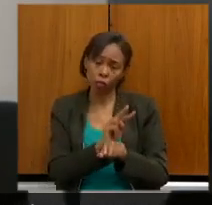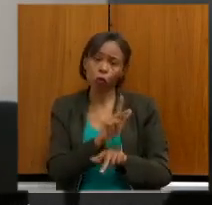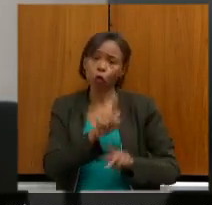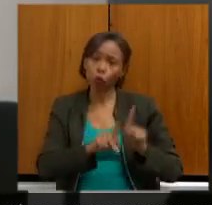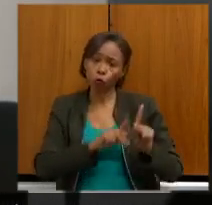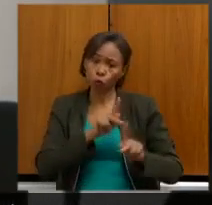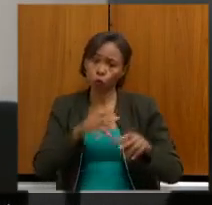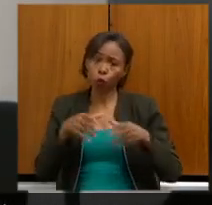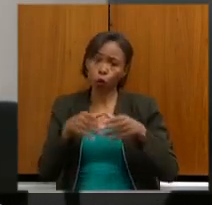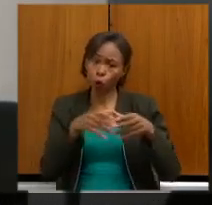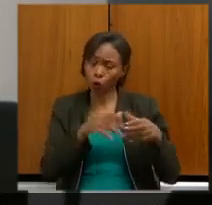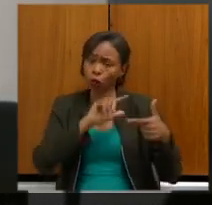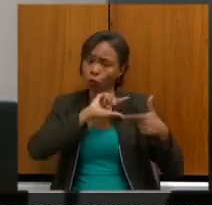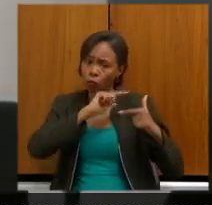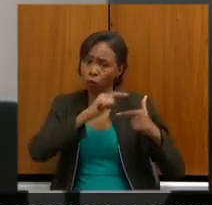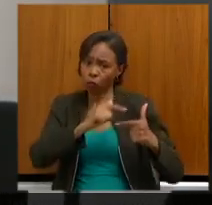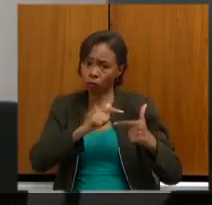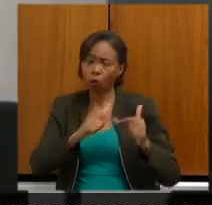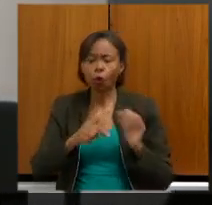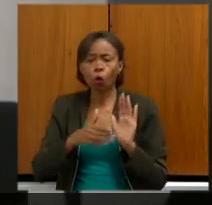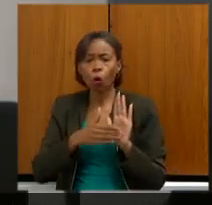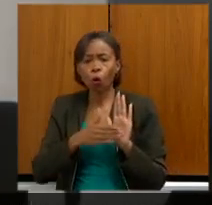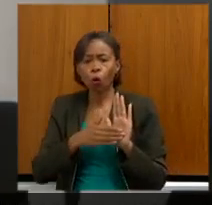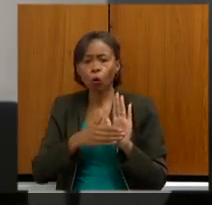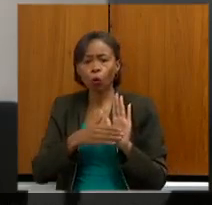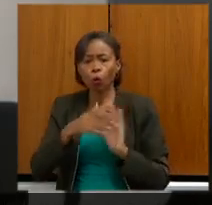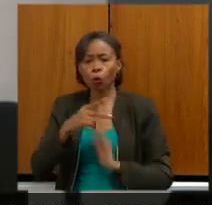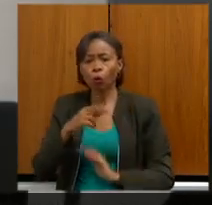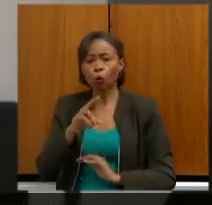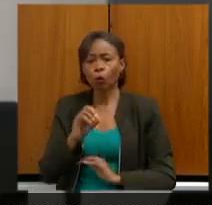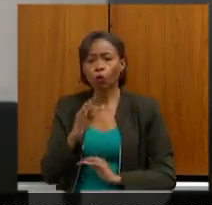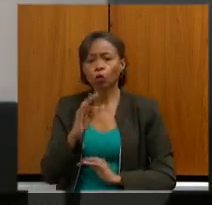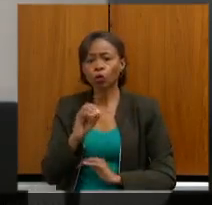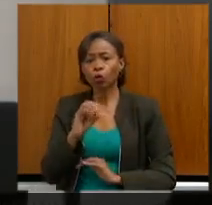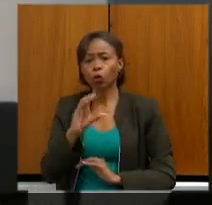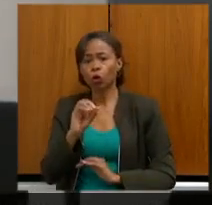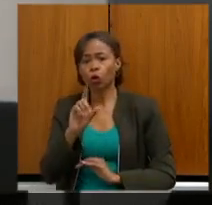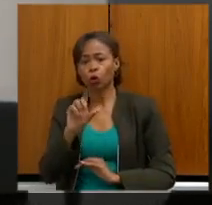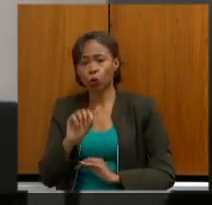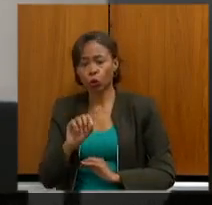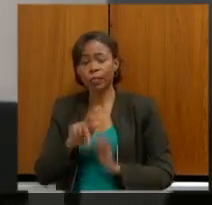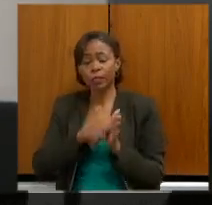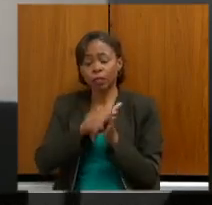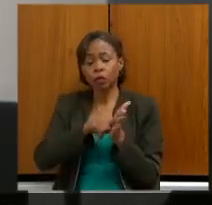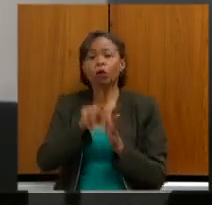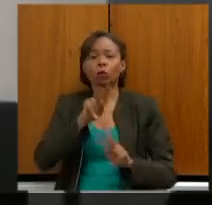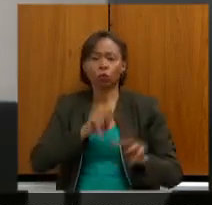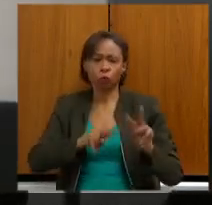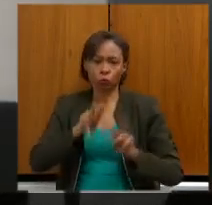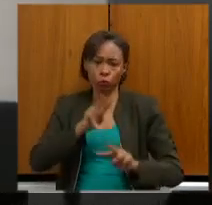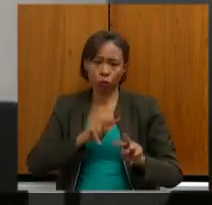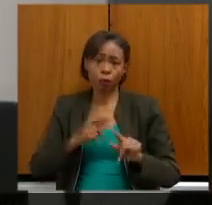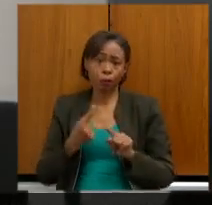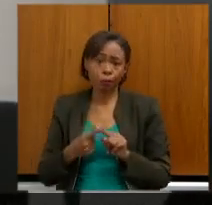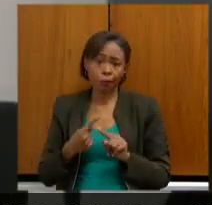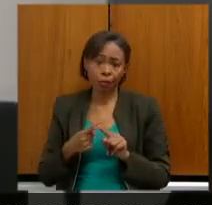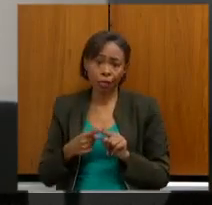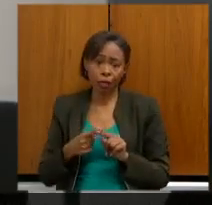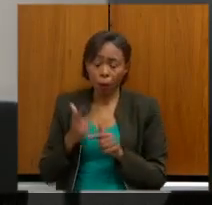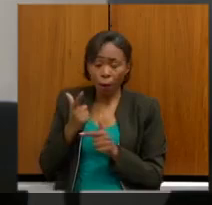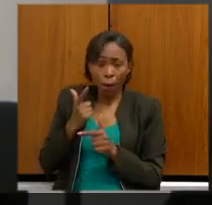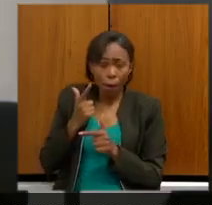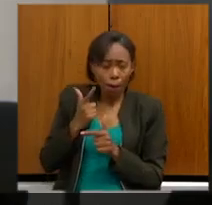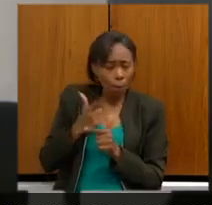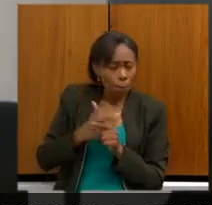aí eu tô falando do protocolo de consulta os conflitos eles nascem no território